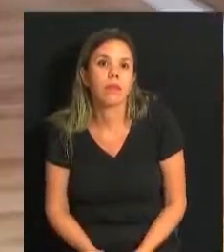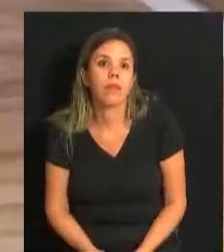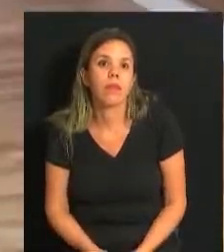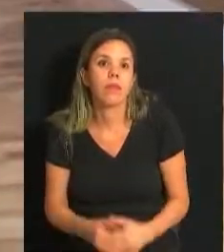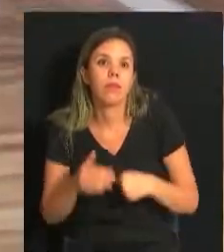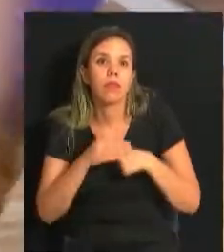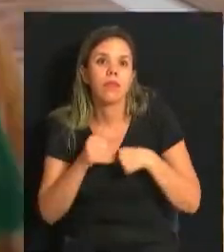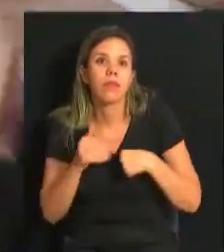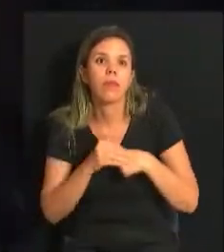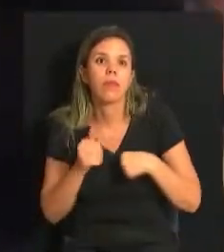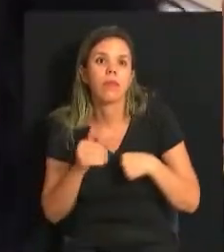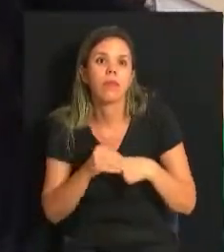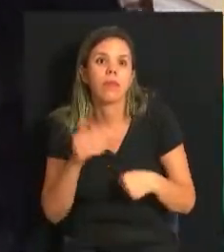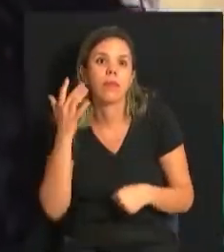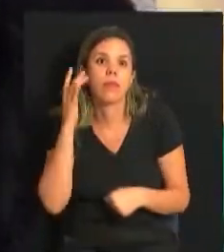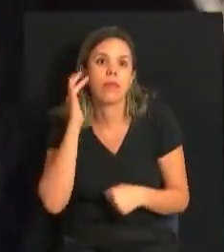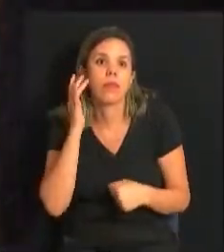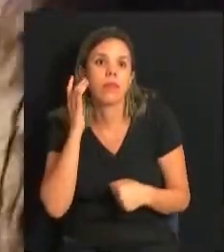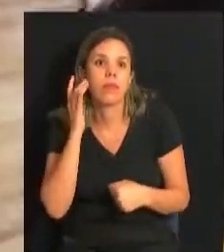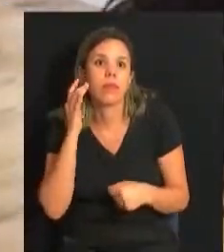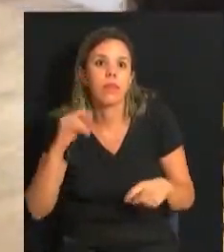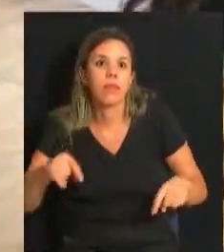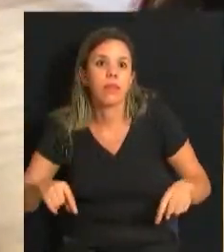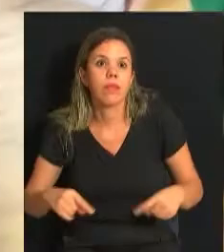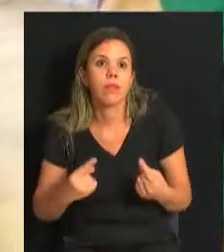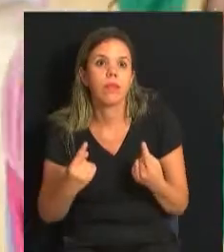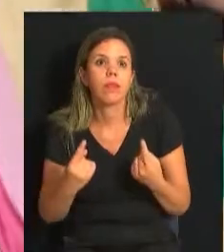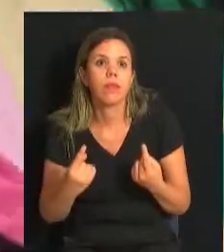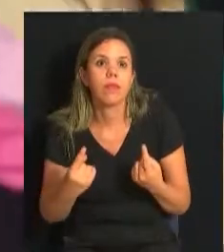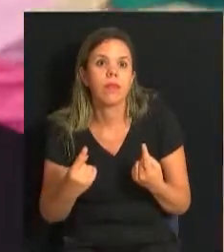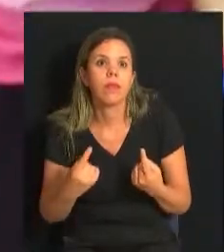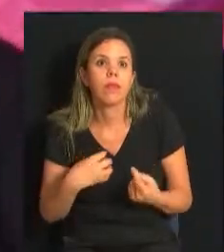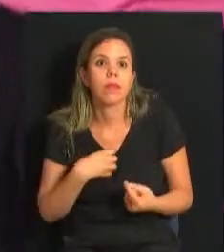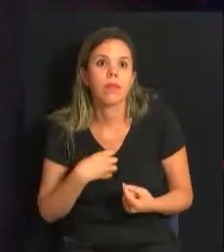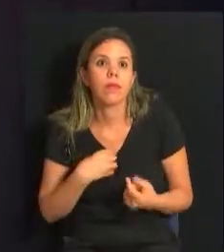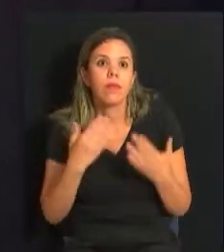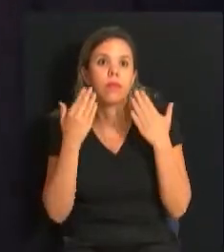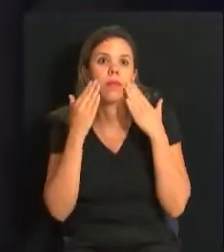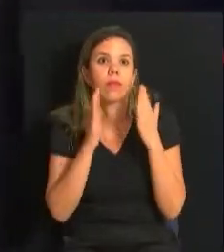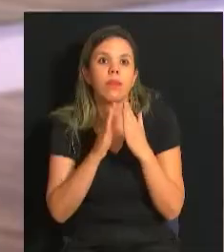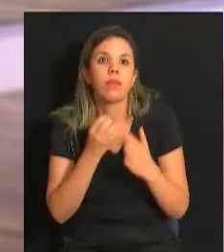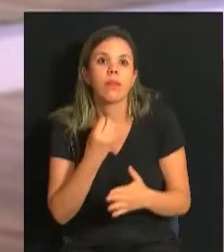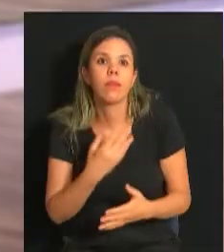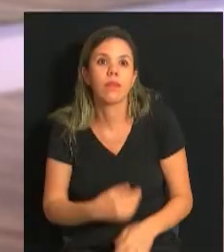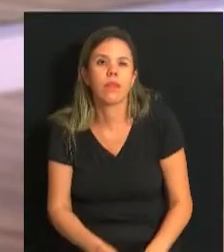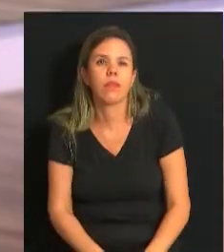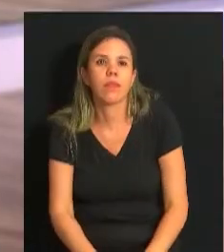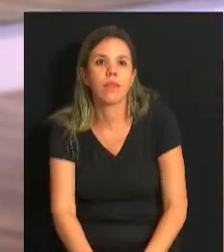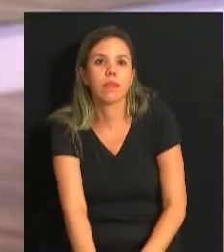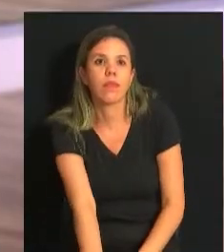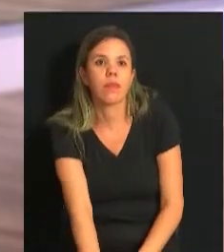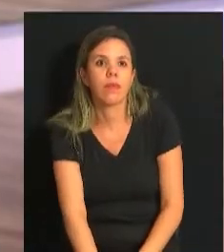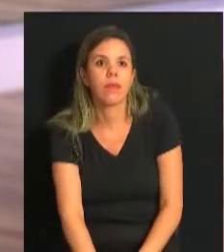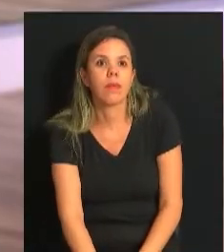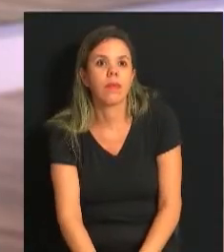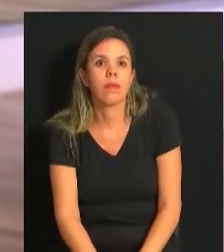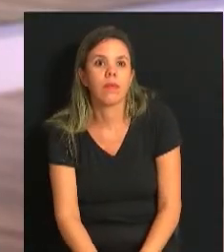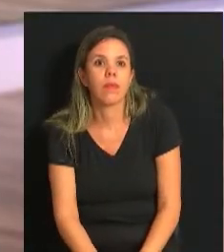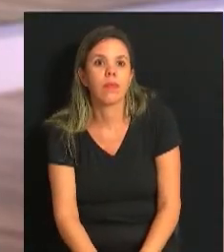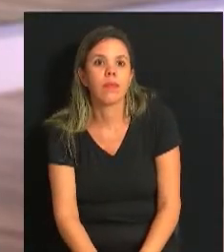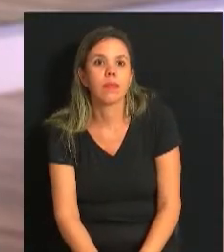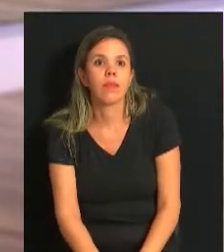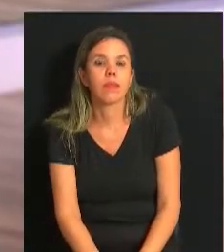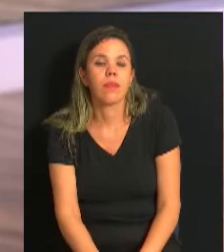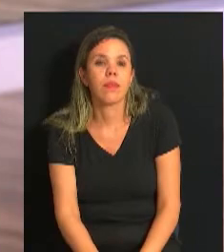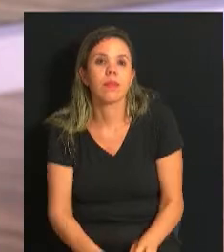caiu eu acho que esse desafio de conquistar algo além de além de